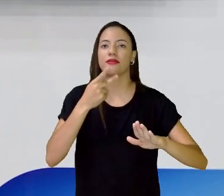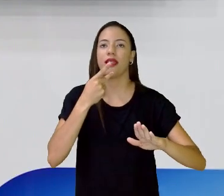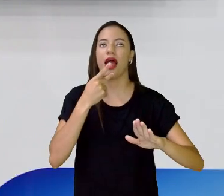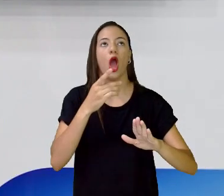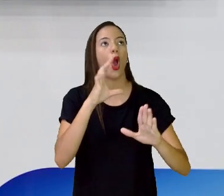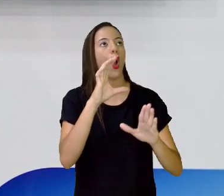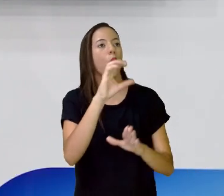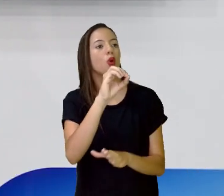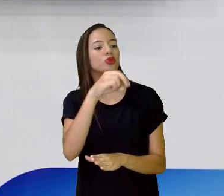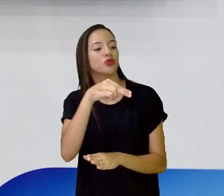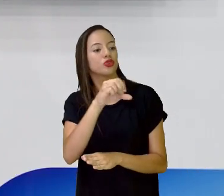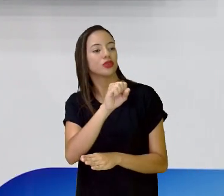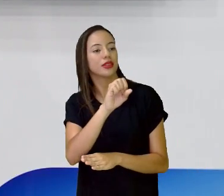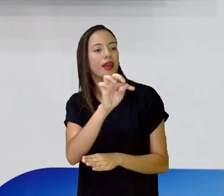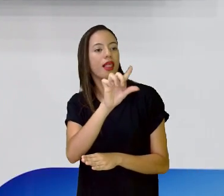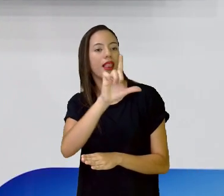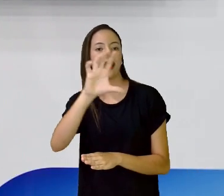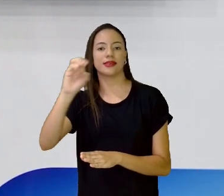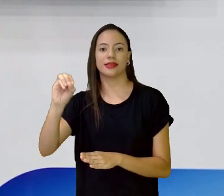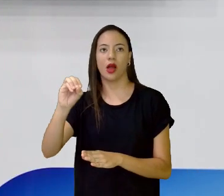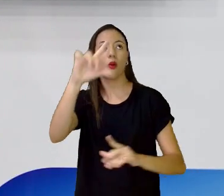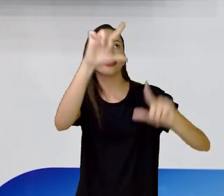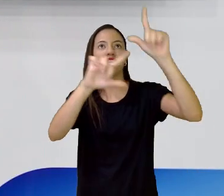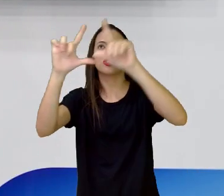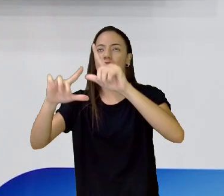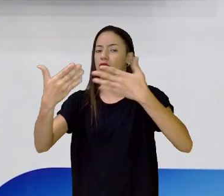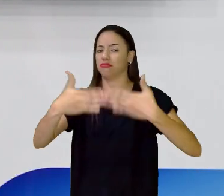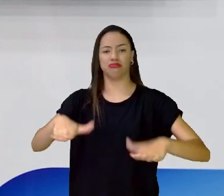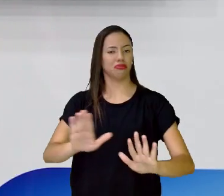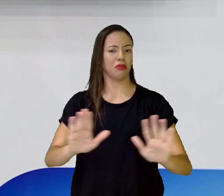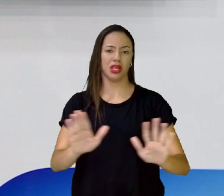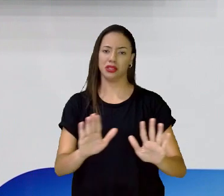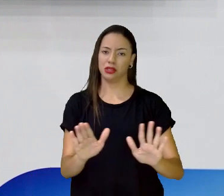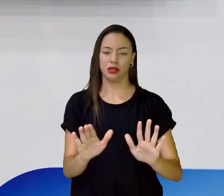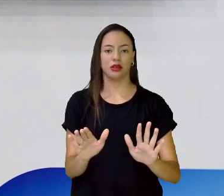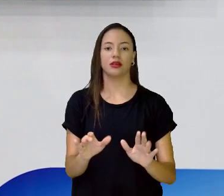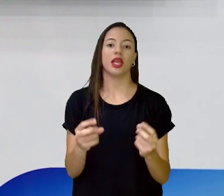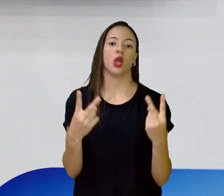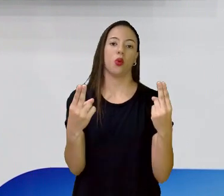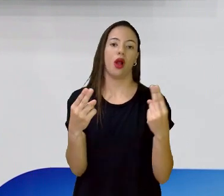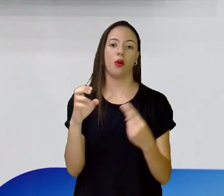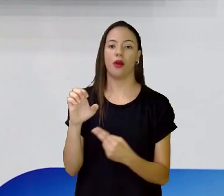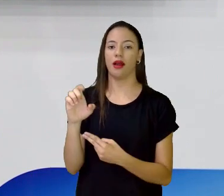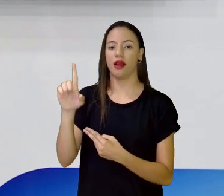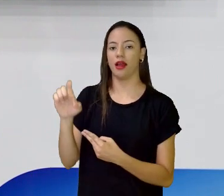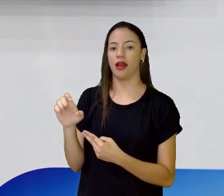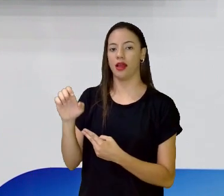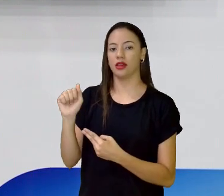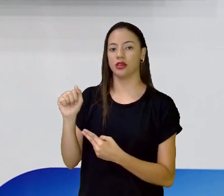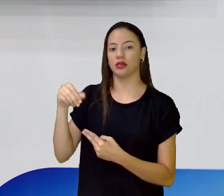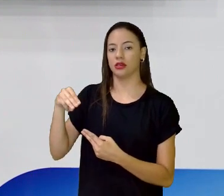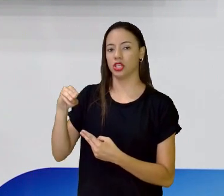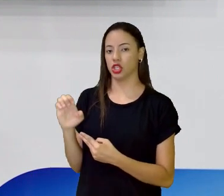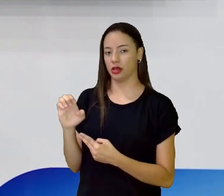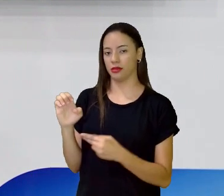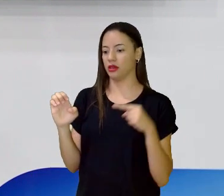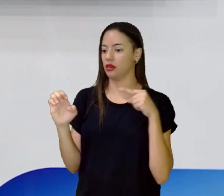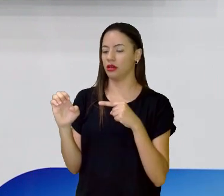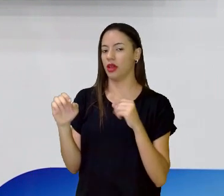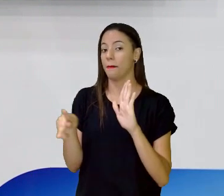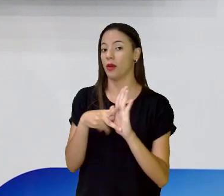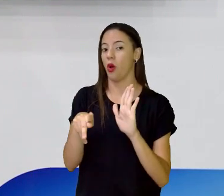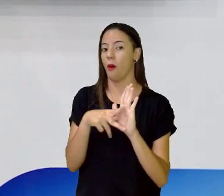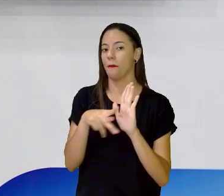de estrelas. Basta dizer constelação. Da mesma forma, enxame. Enxame só pode ser